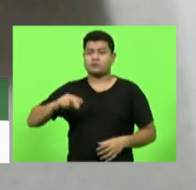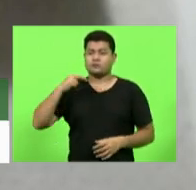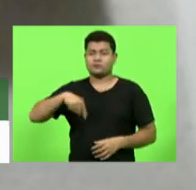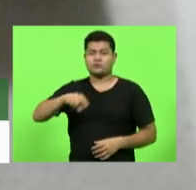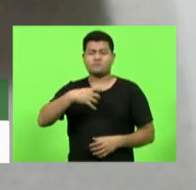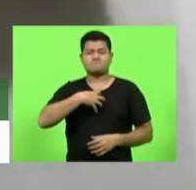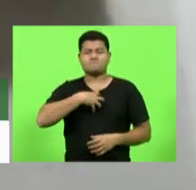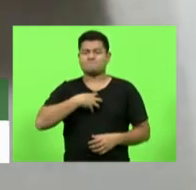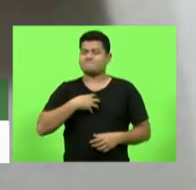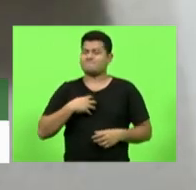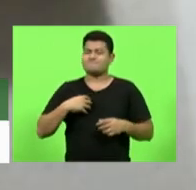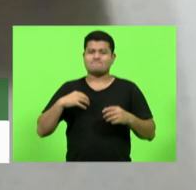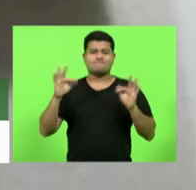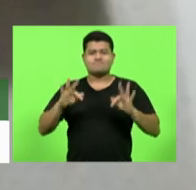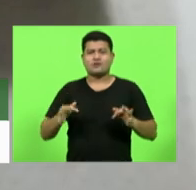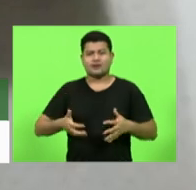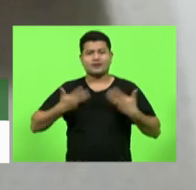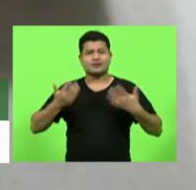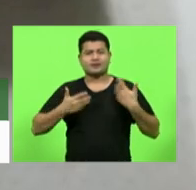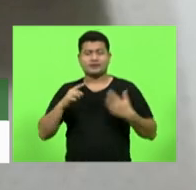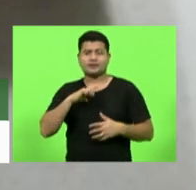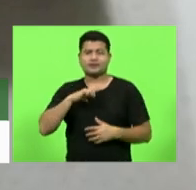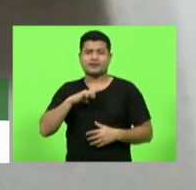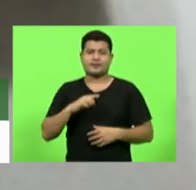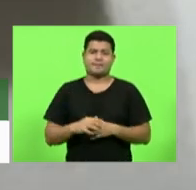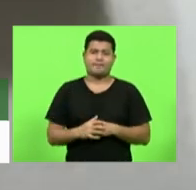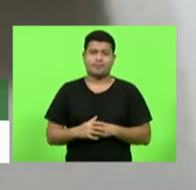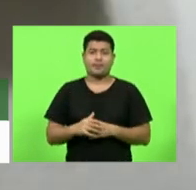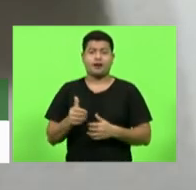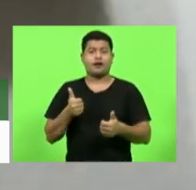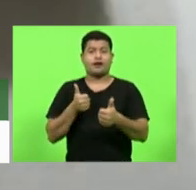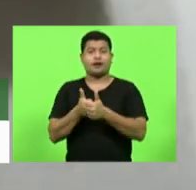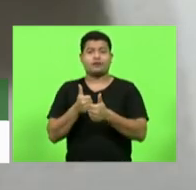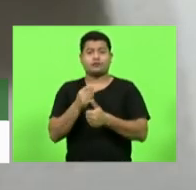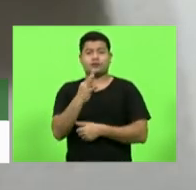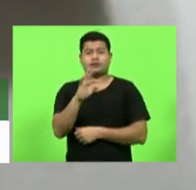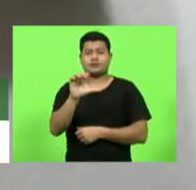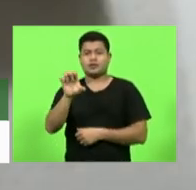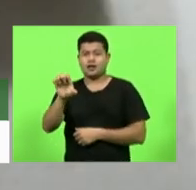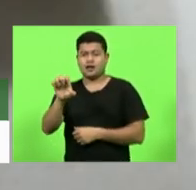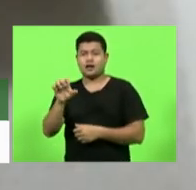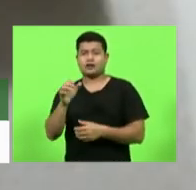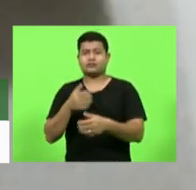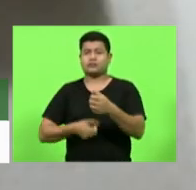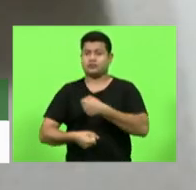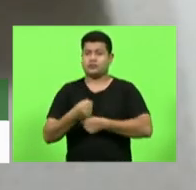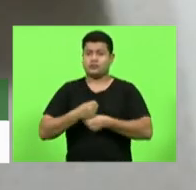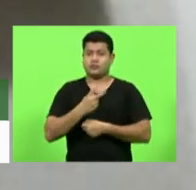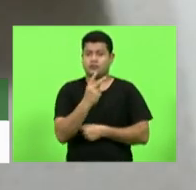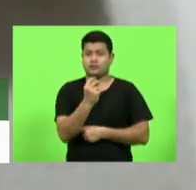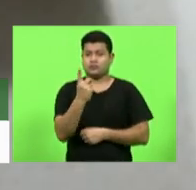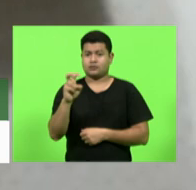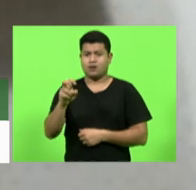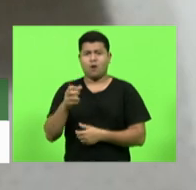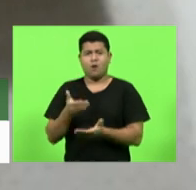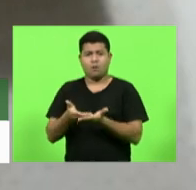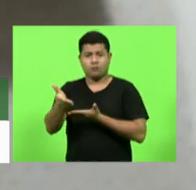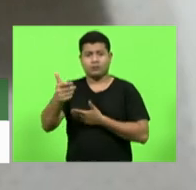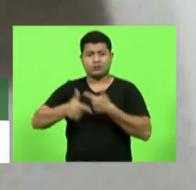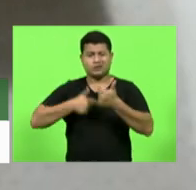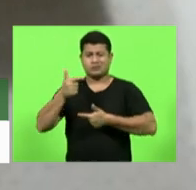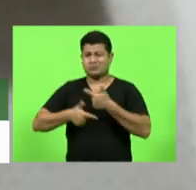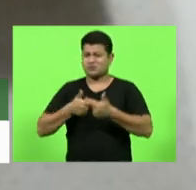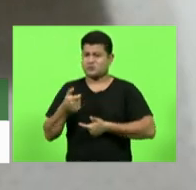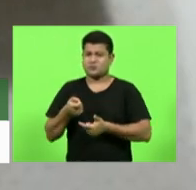O Tribunal de Contas, a partir de 2015, ele começou a fazer um trabalho muito intenso no acompanhamento dos planos